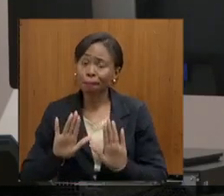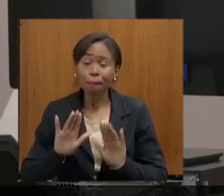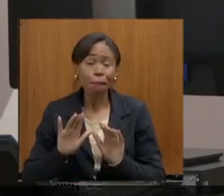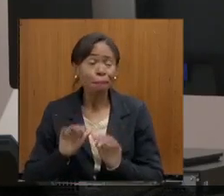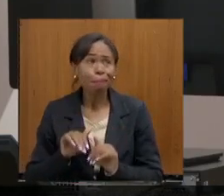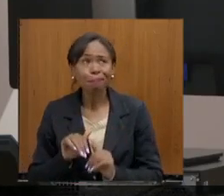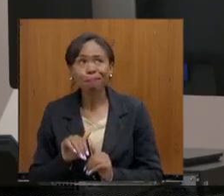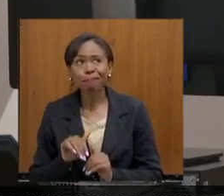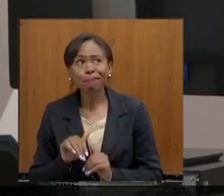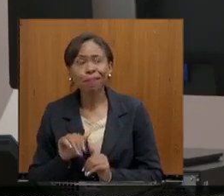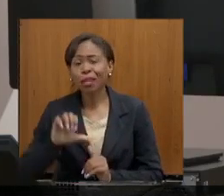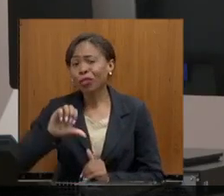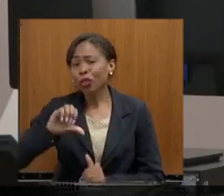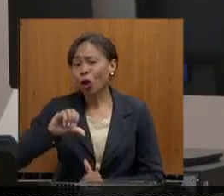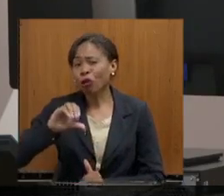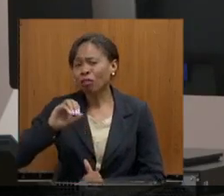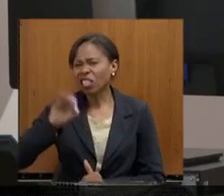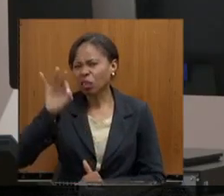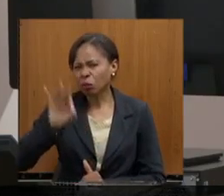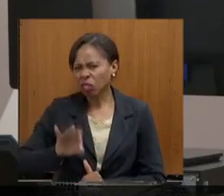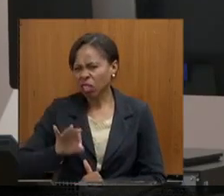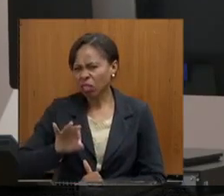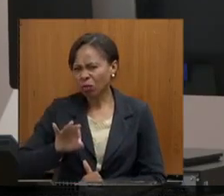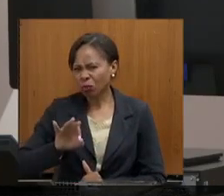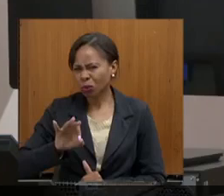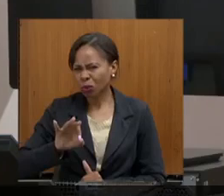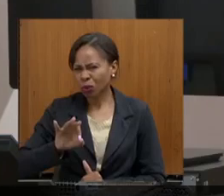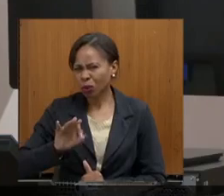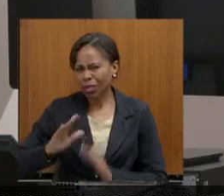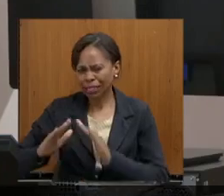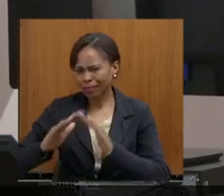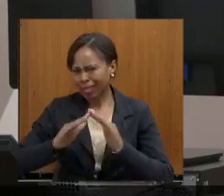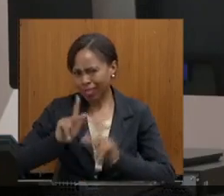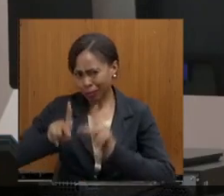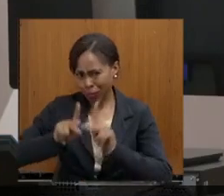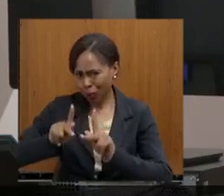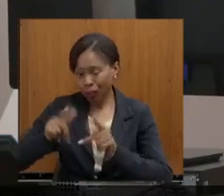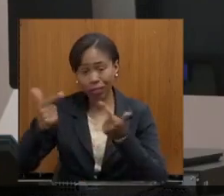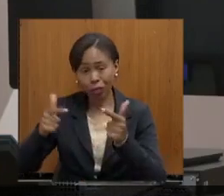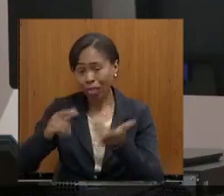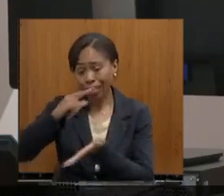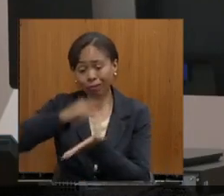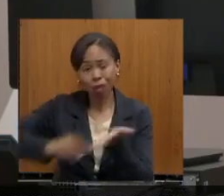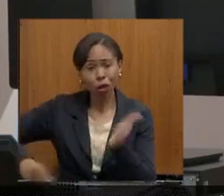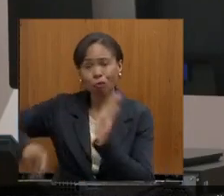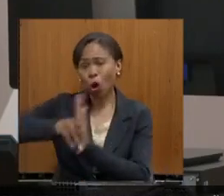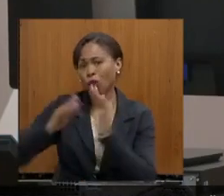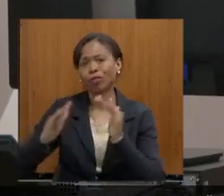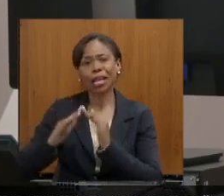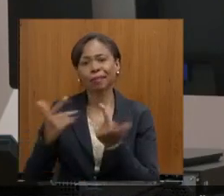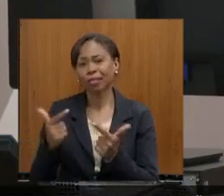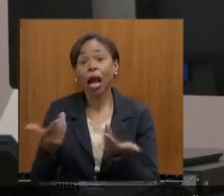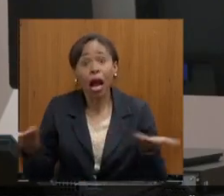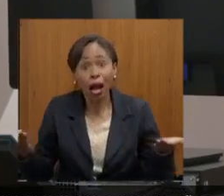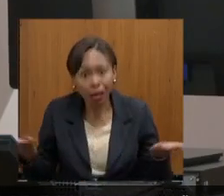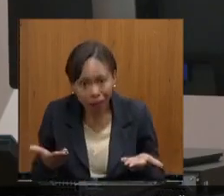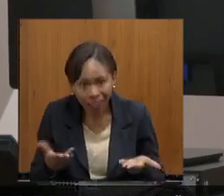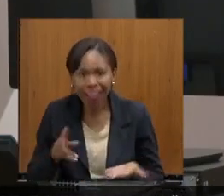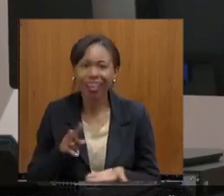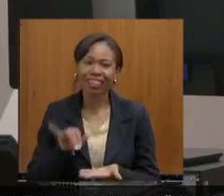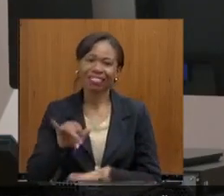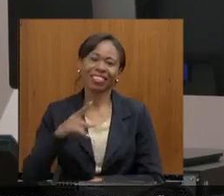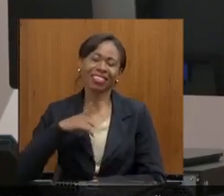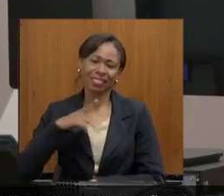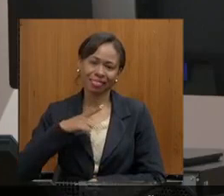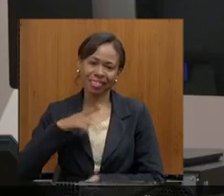tem o título em mais de noventa porcento e agora todos terão o programa já